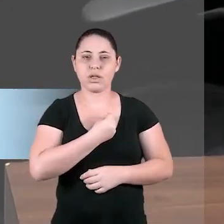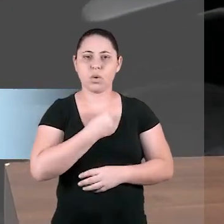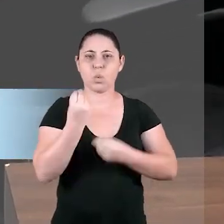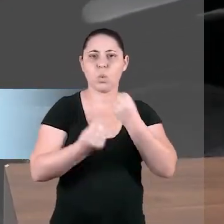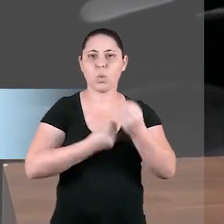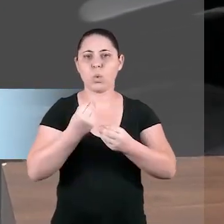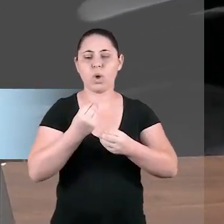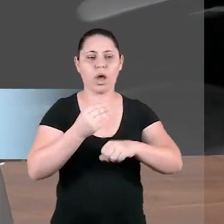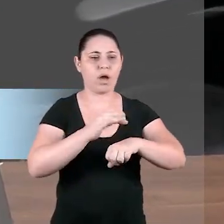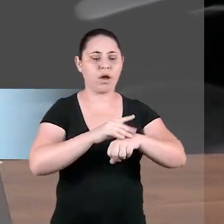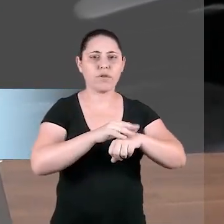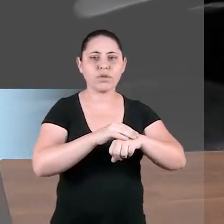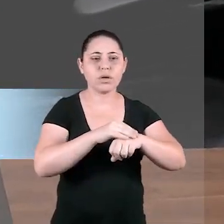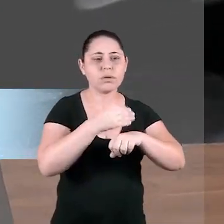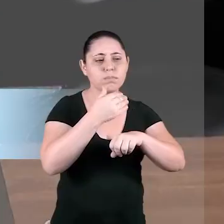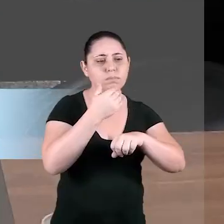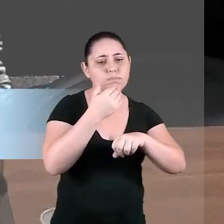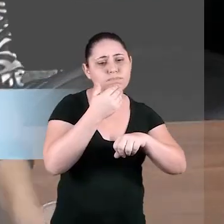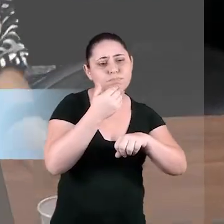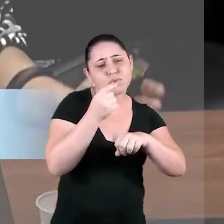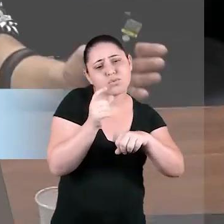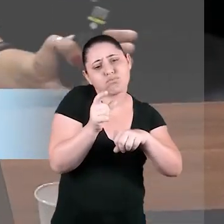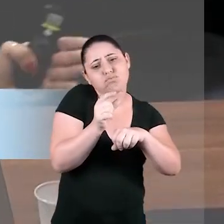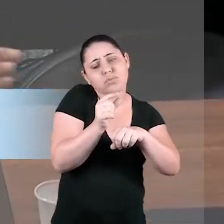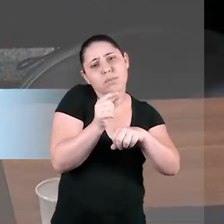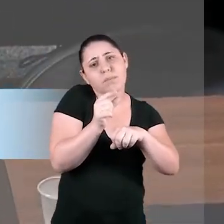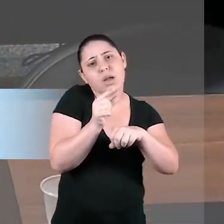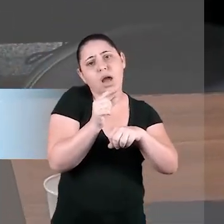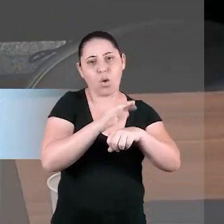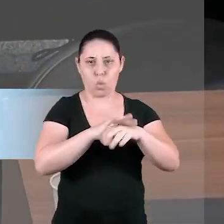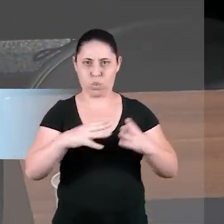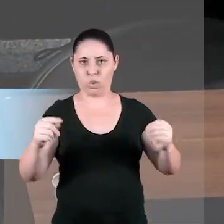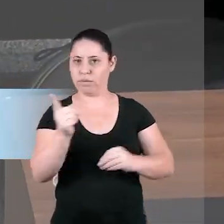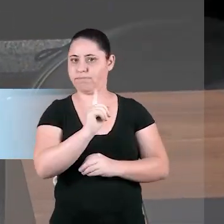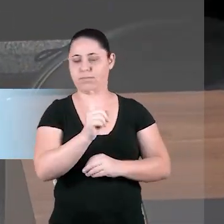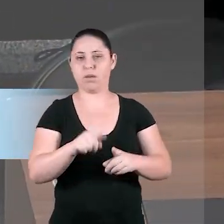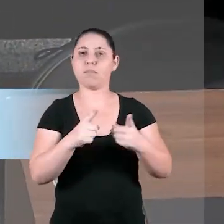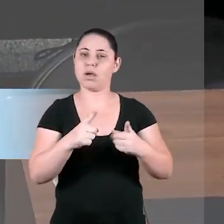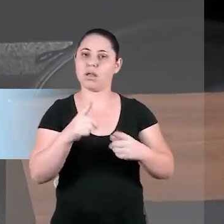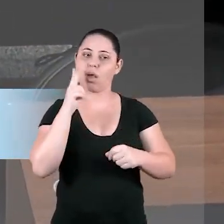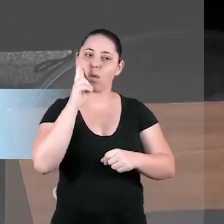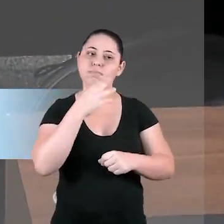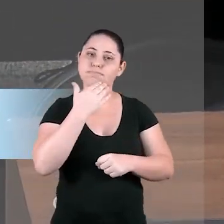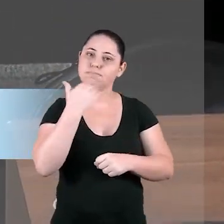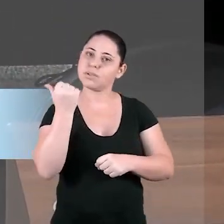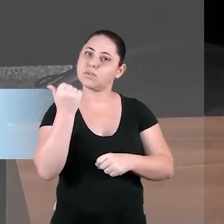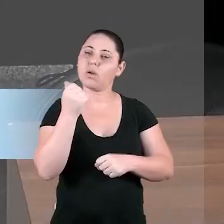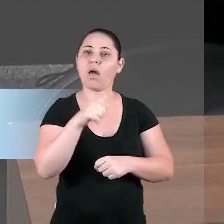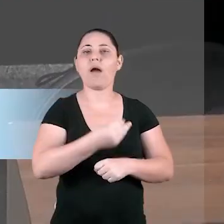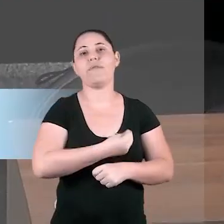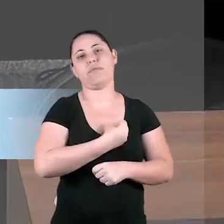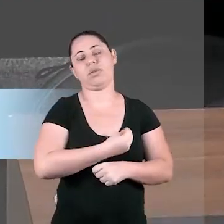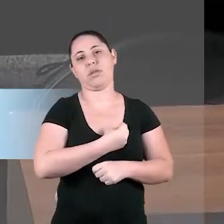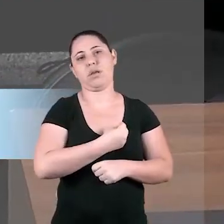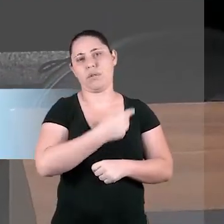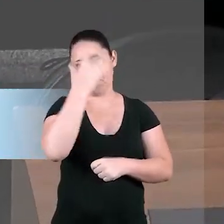melhoria da doença. Então, ele não vai curar, mas eu posso fazer com que ele melhore. Então, eu preciso tirar os sintomas